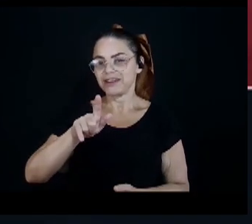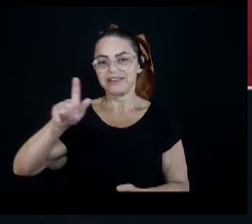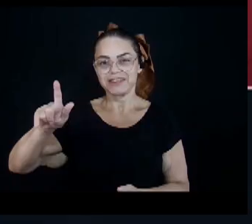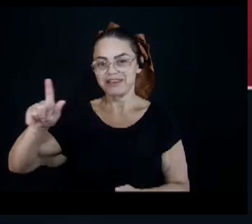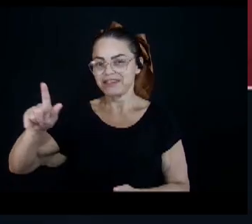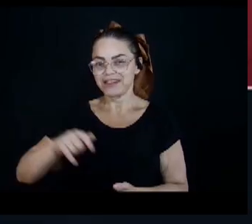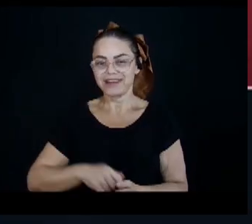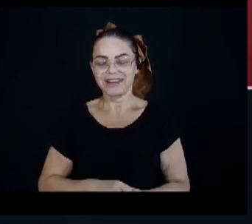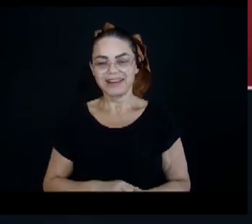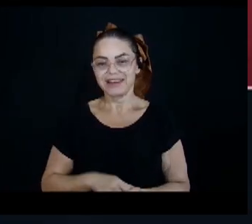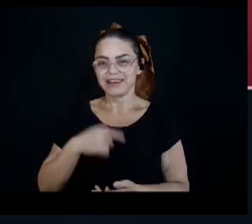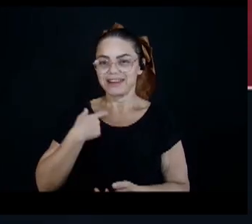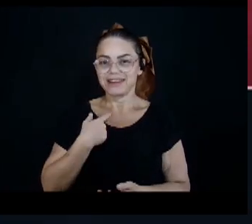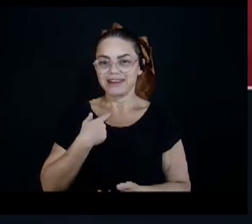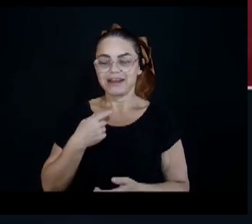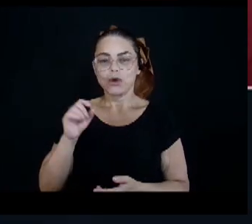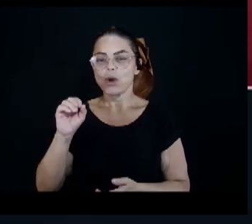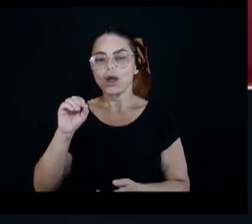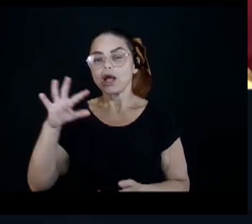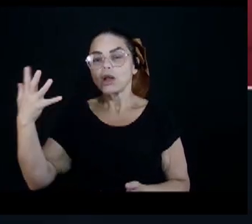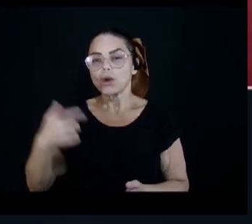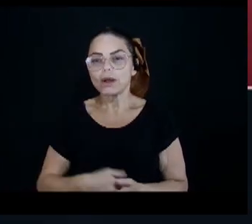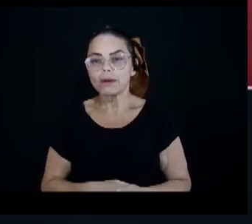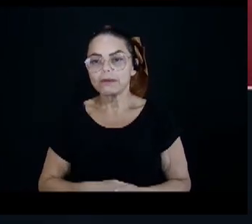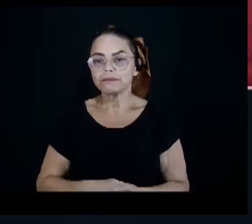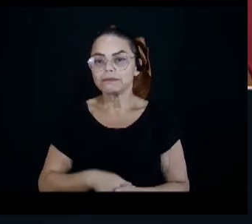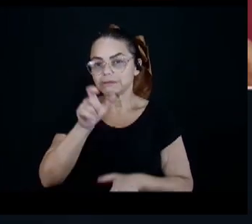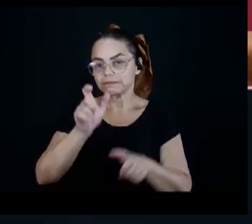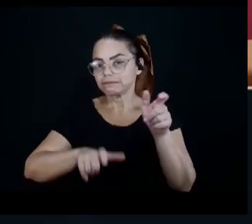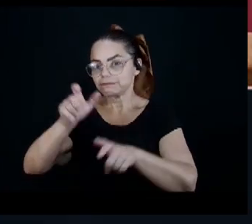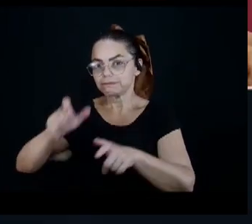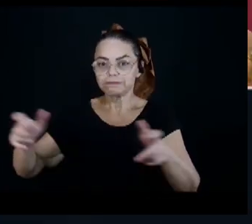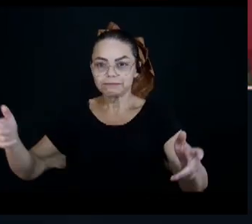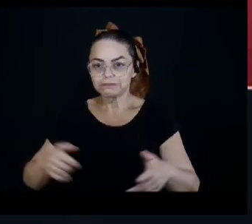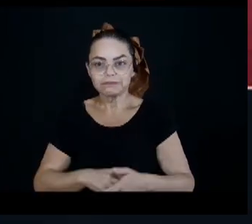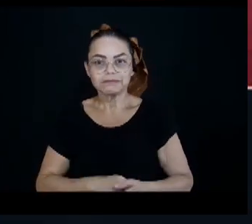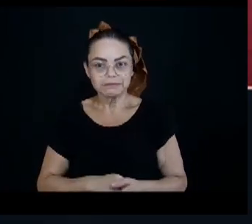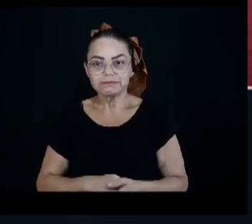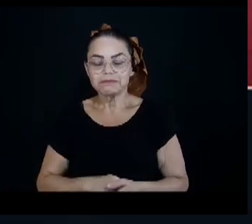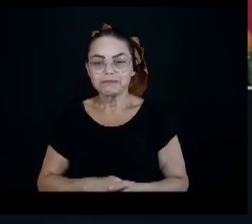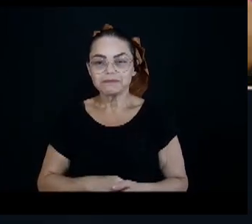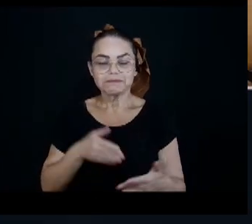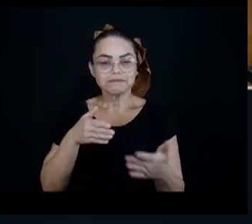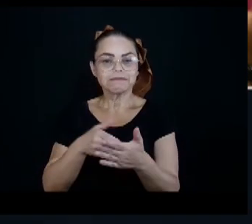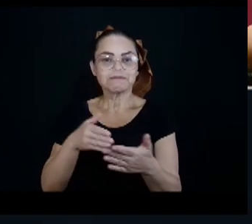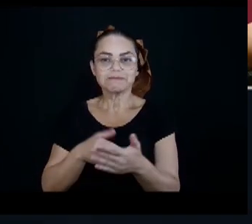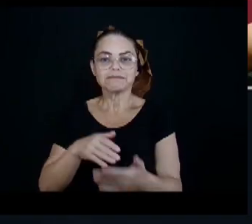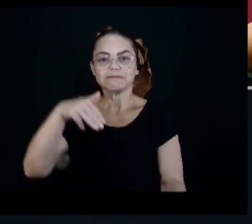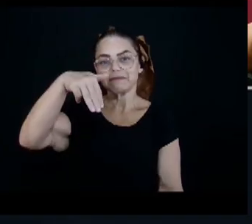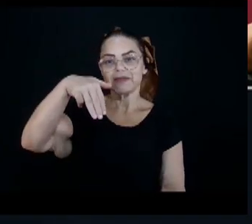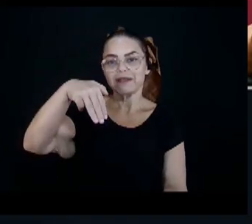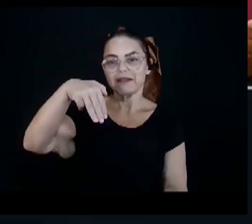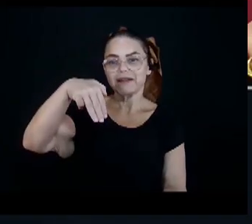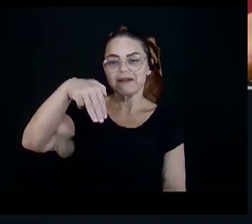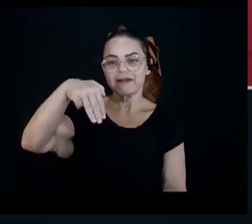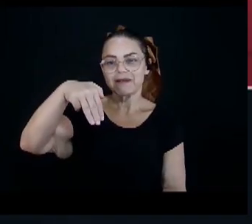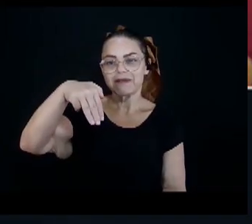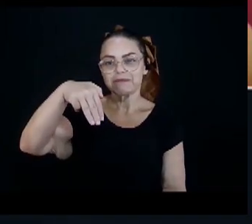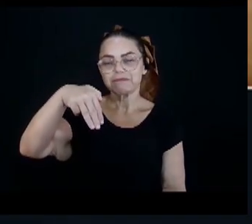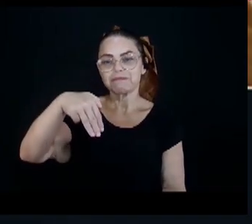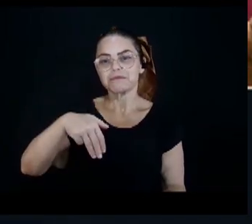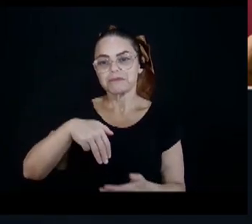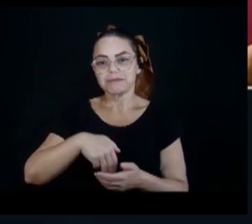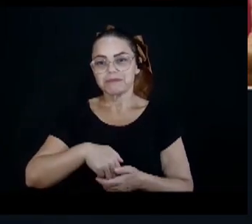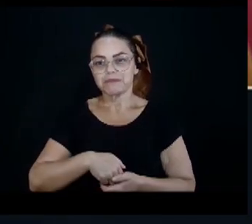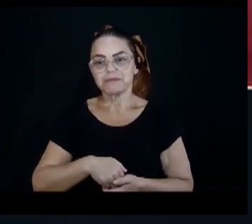que está acontecendo? As pessoas estão se limitando ao M, porque a chamada economia